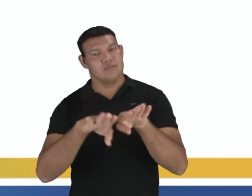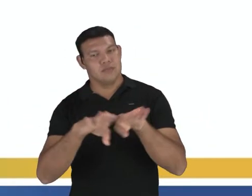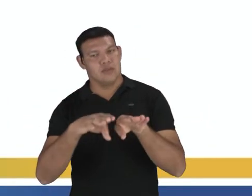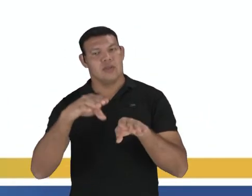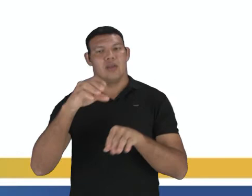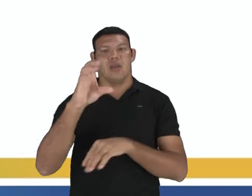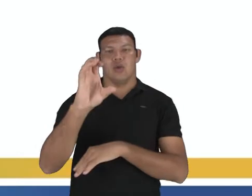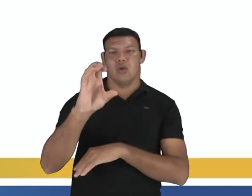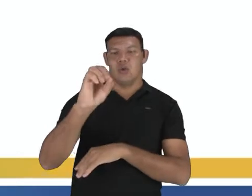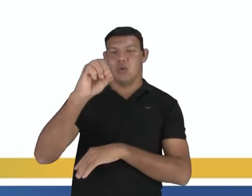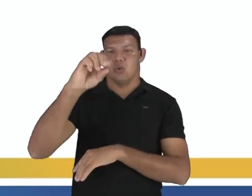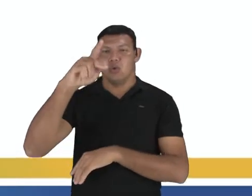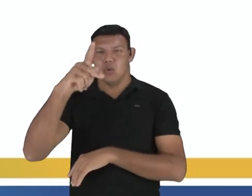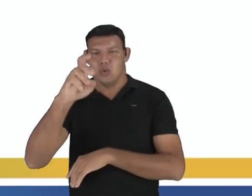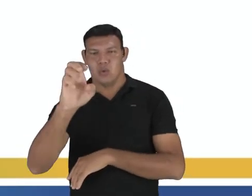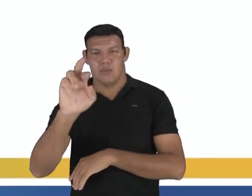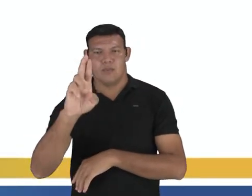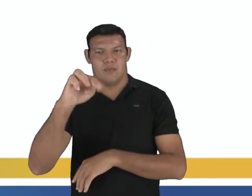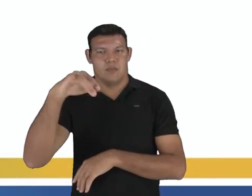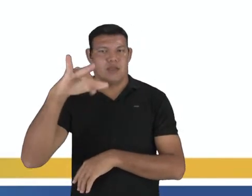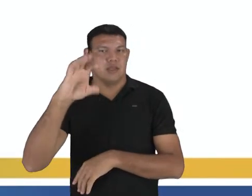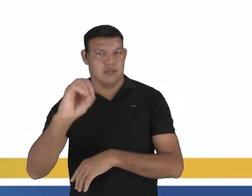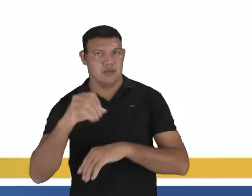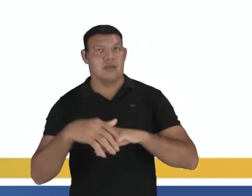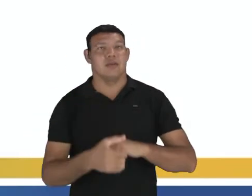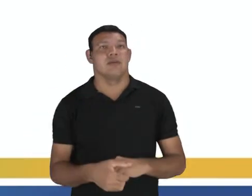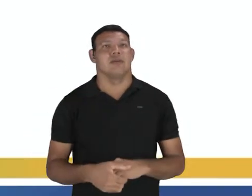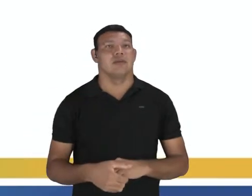Copérnico. E aí a gente entra